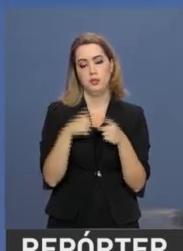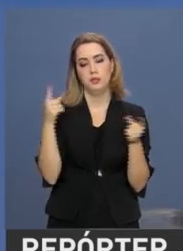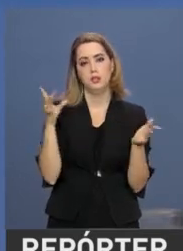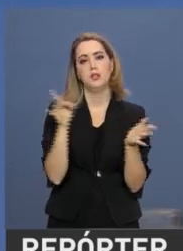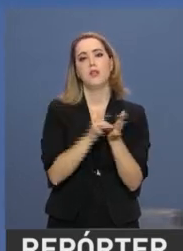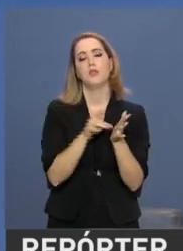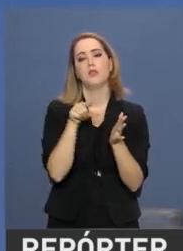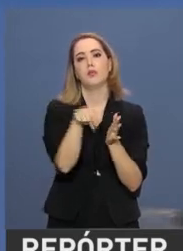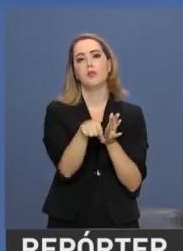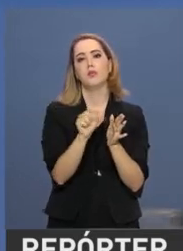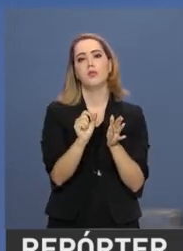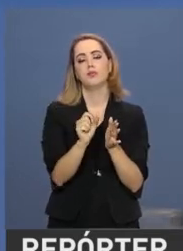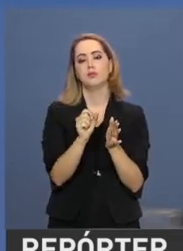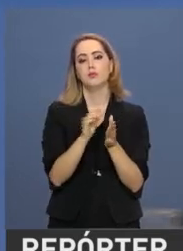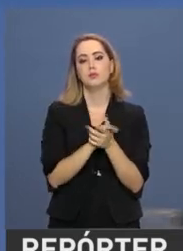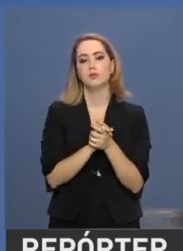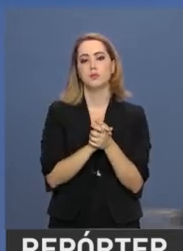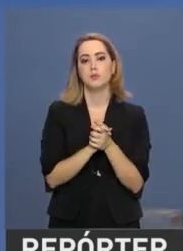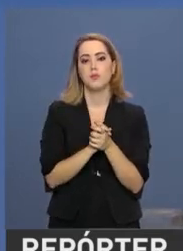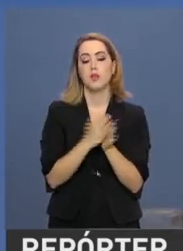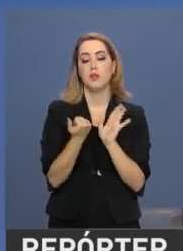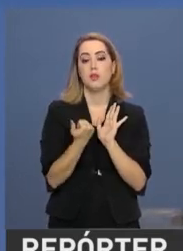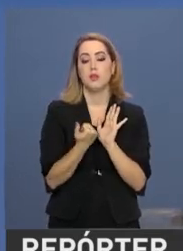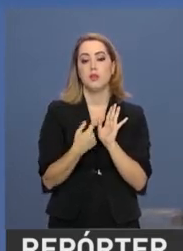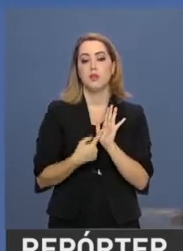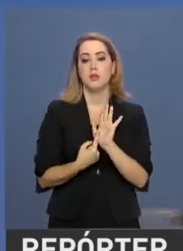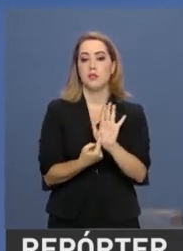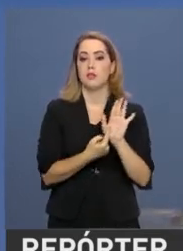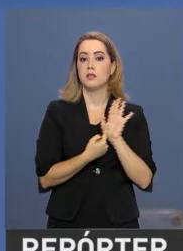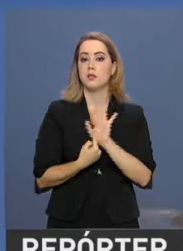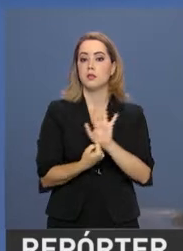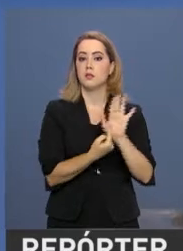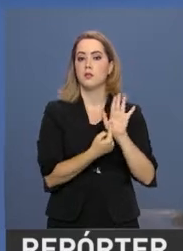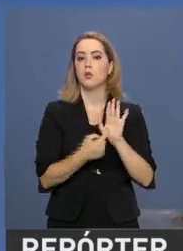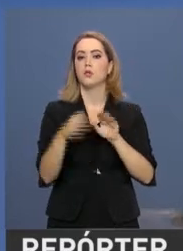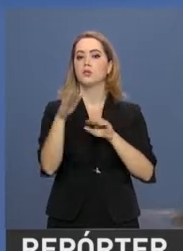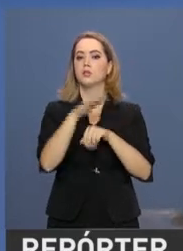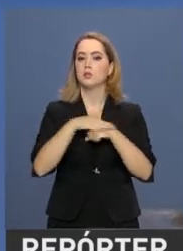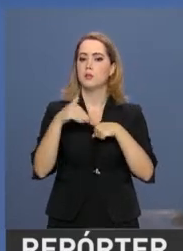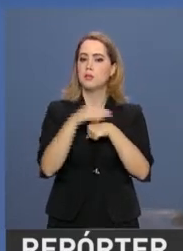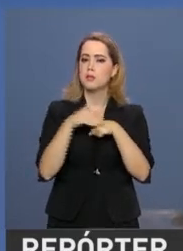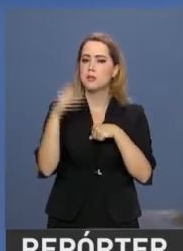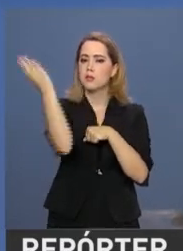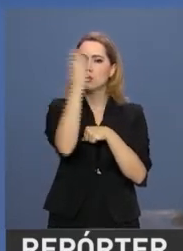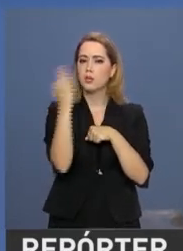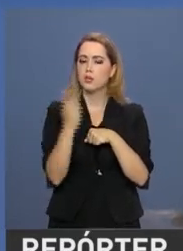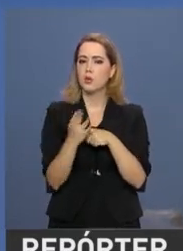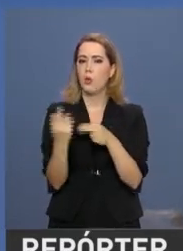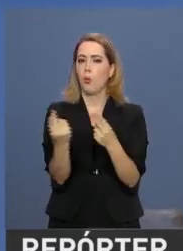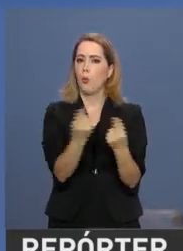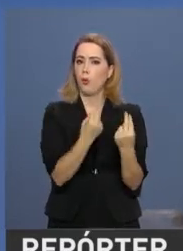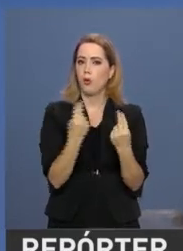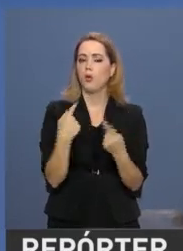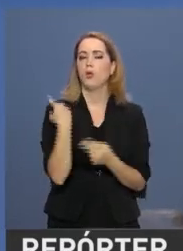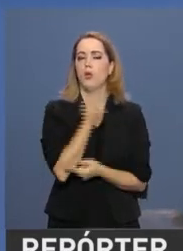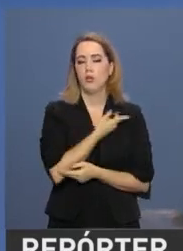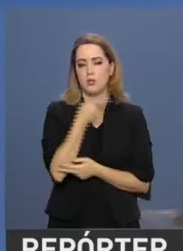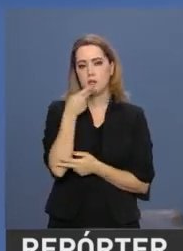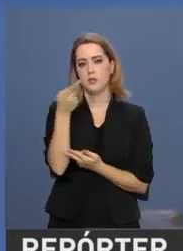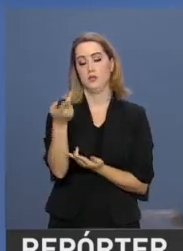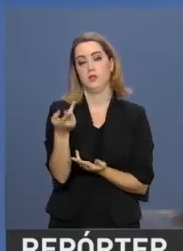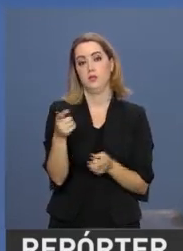ele ele se propôs a ser um programa integrado nos moldes que nós estamos discutindo agora